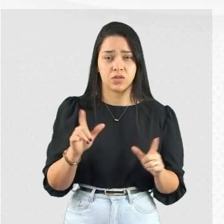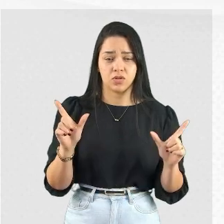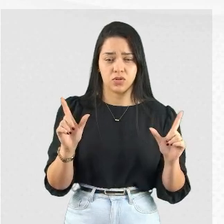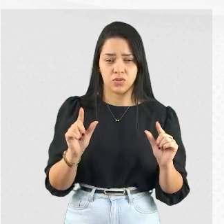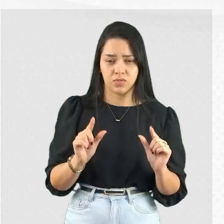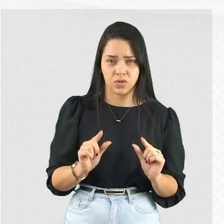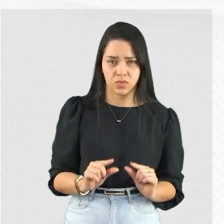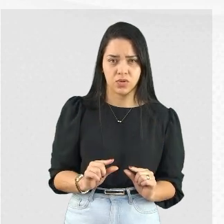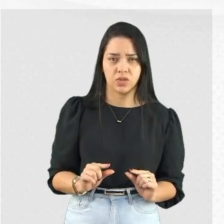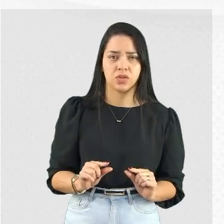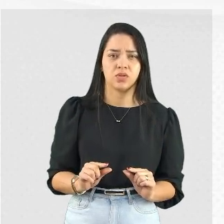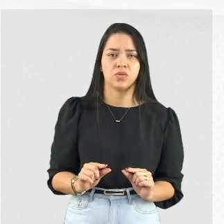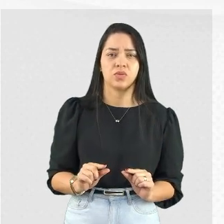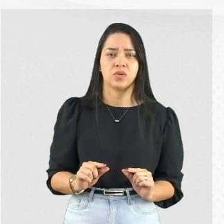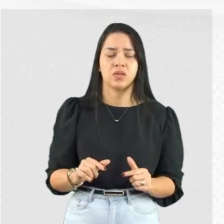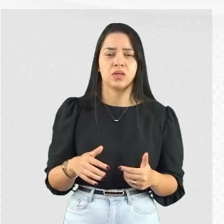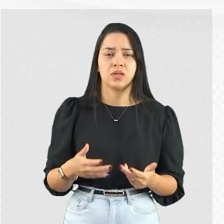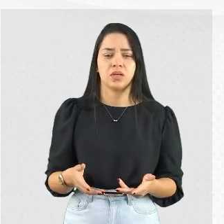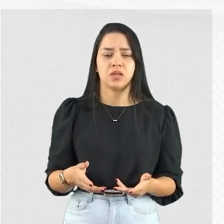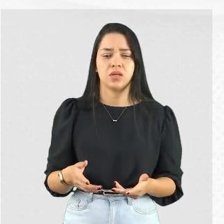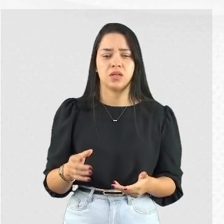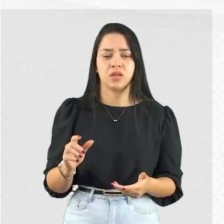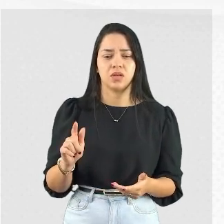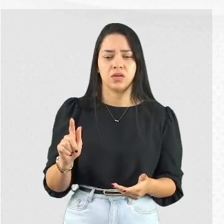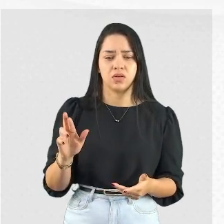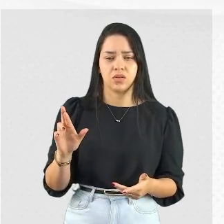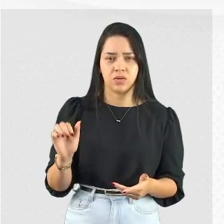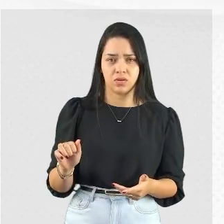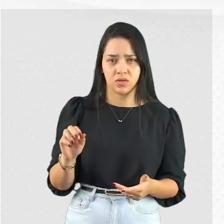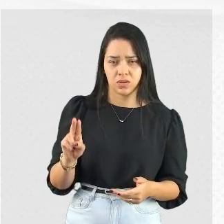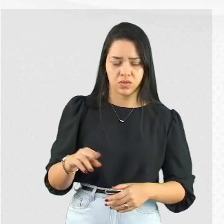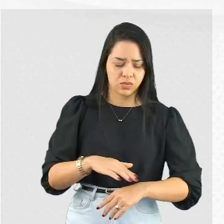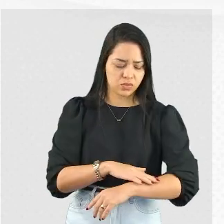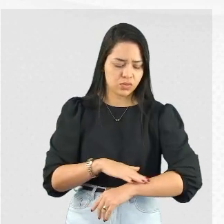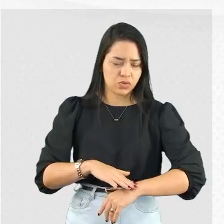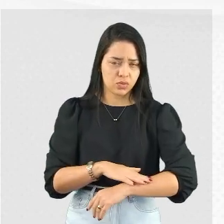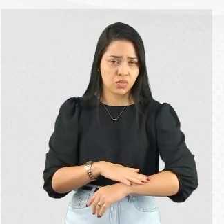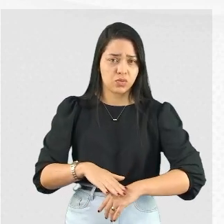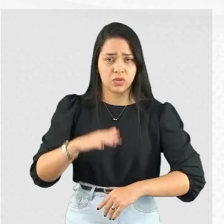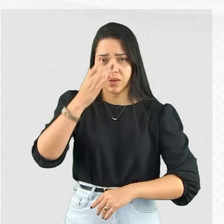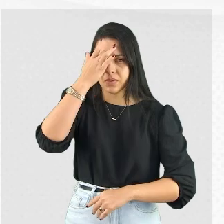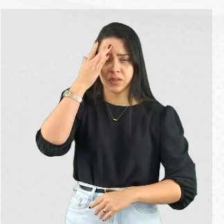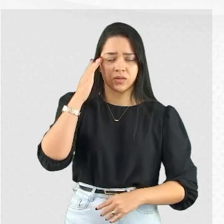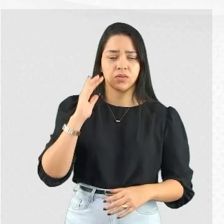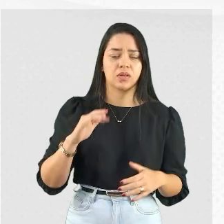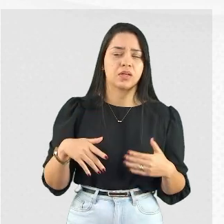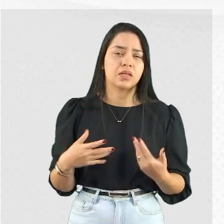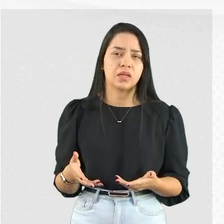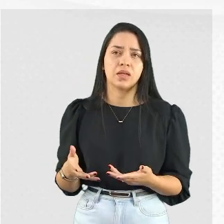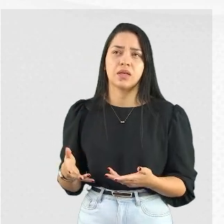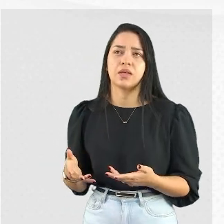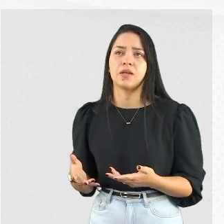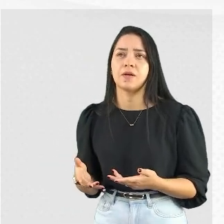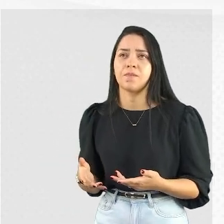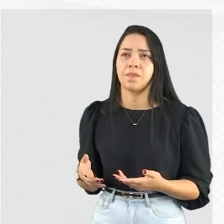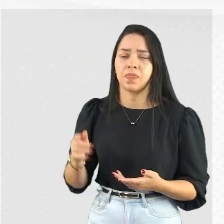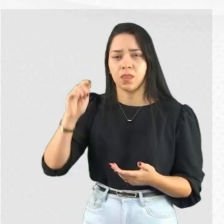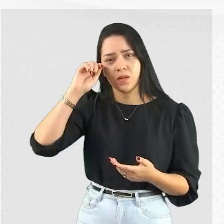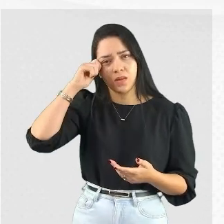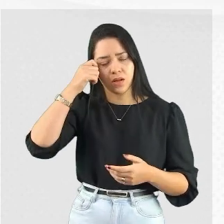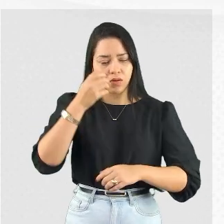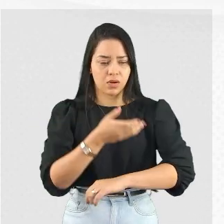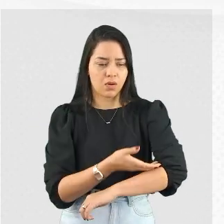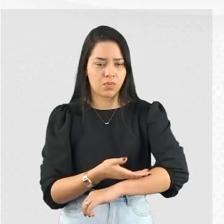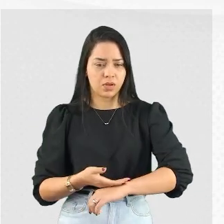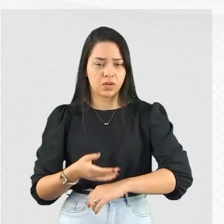de acordo com o grau, o tom da pele da pessoa, né? Lembrando que do negro até o branco,